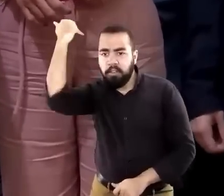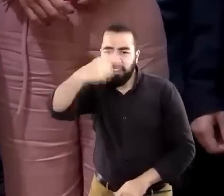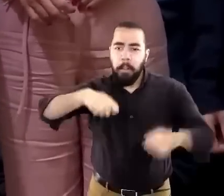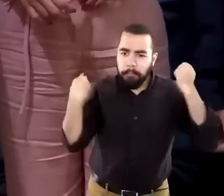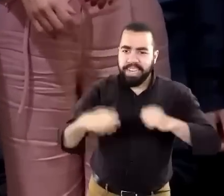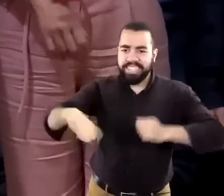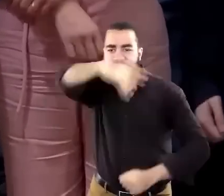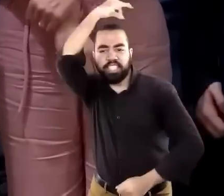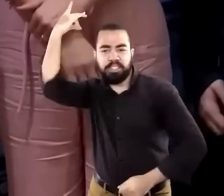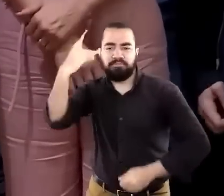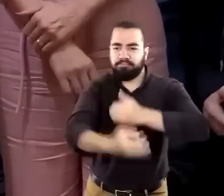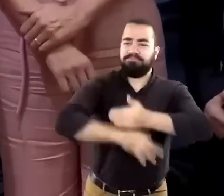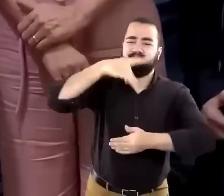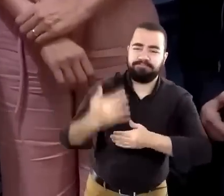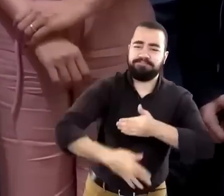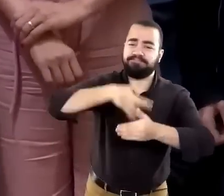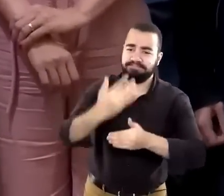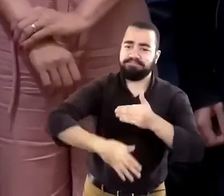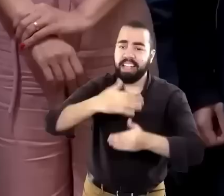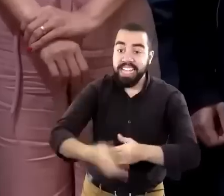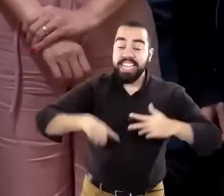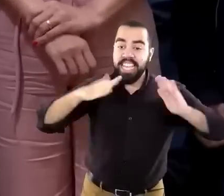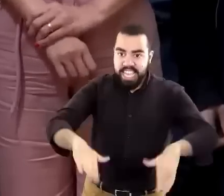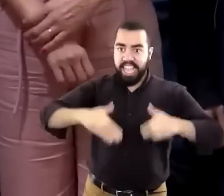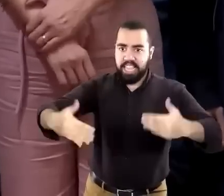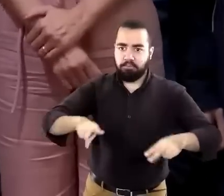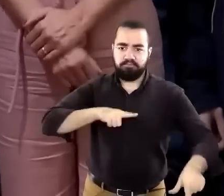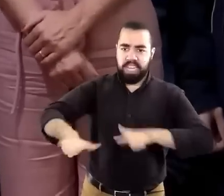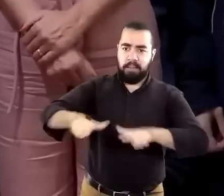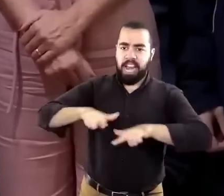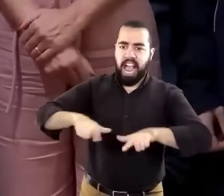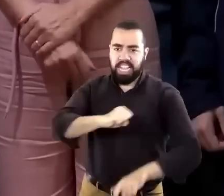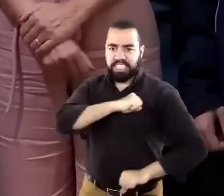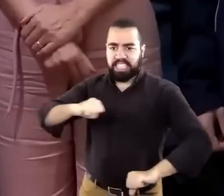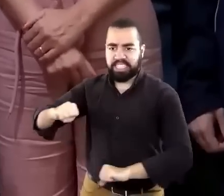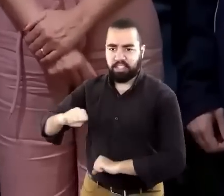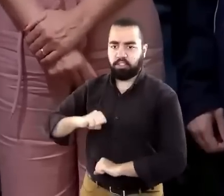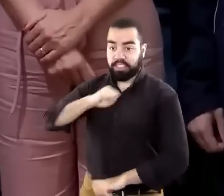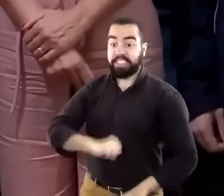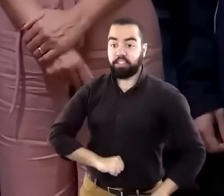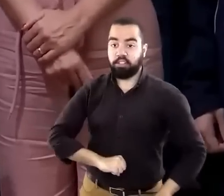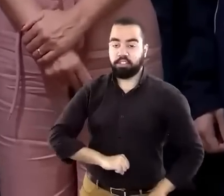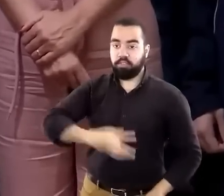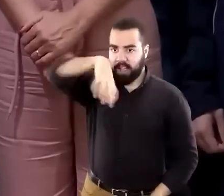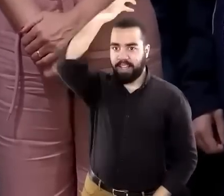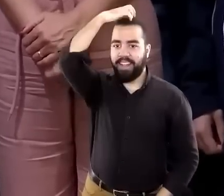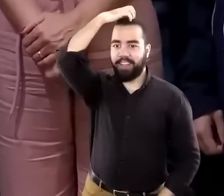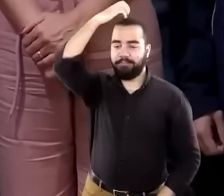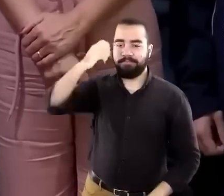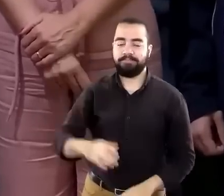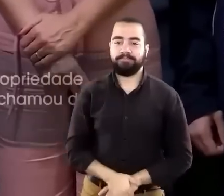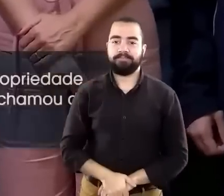hoje encharcados do azeite do Espírito Santo para exercer o sacerdócio real. 1 Pedro 2,9, a igreja